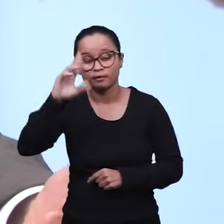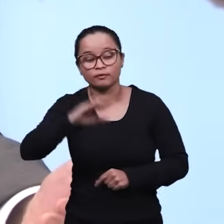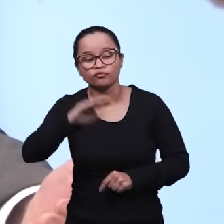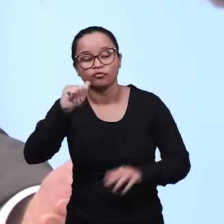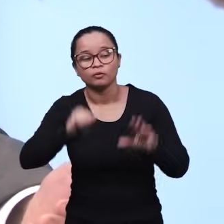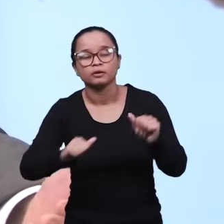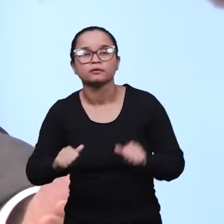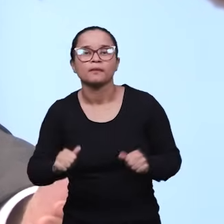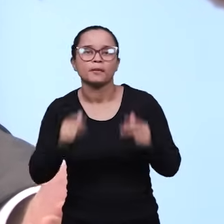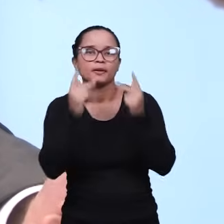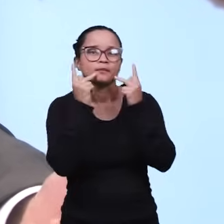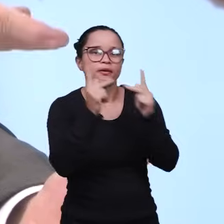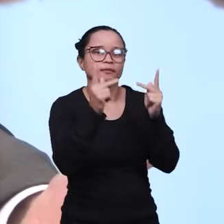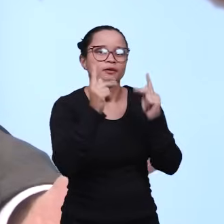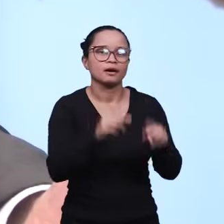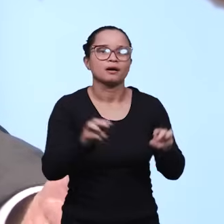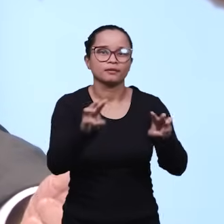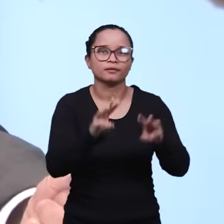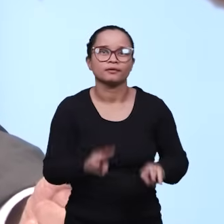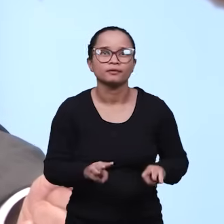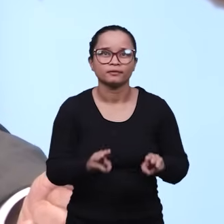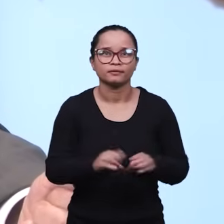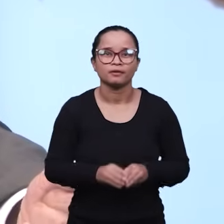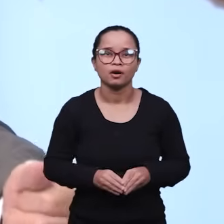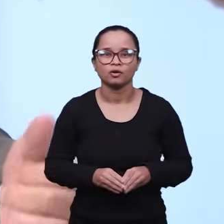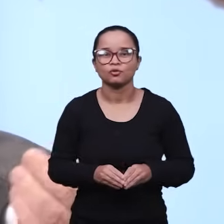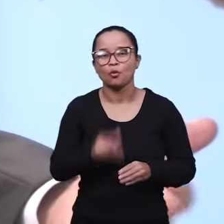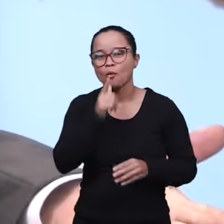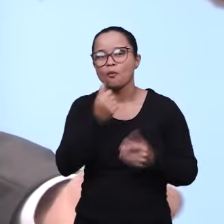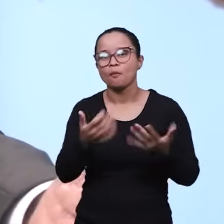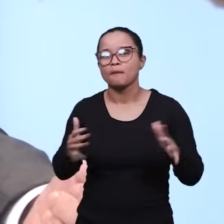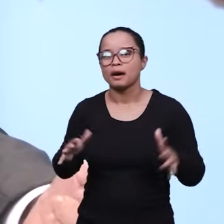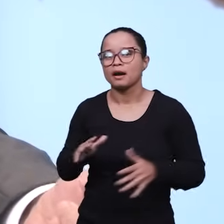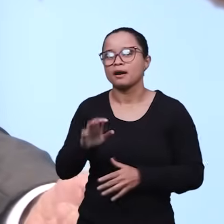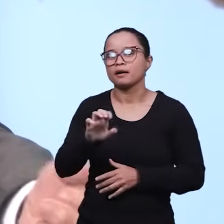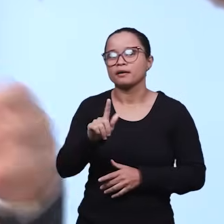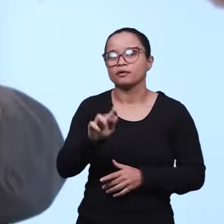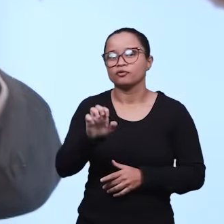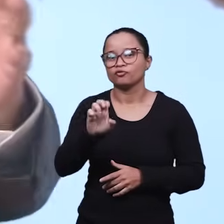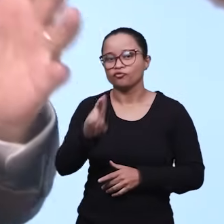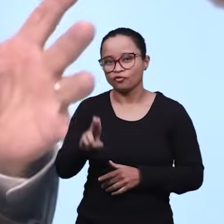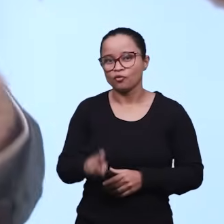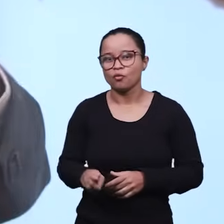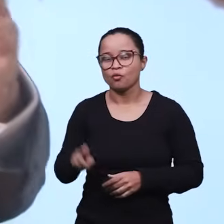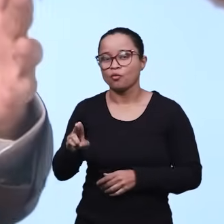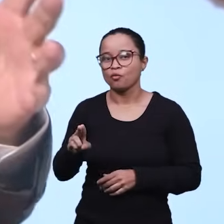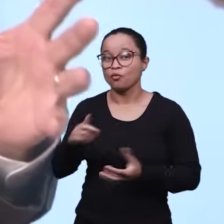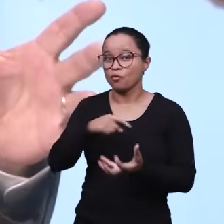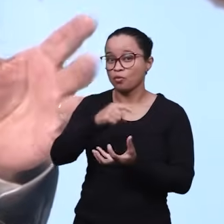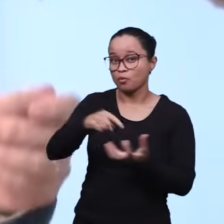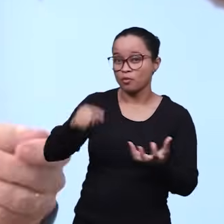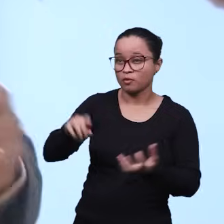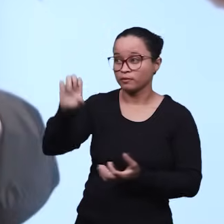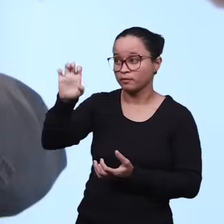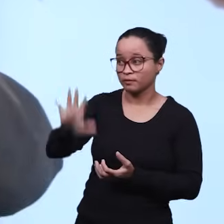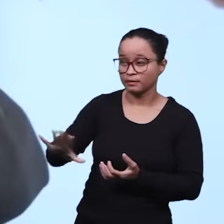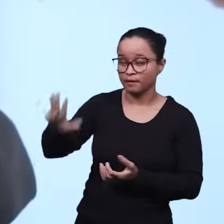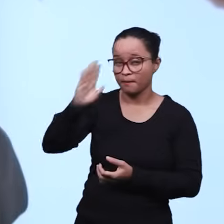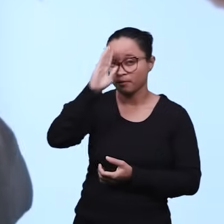para levar a palavra lá do outro lado do Mar Egeu, no continente europeu, precisamente na região